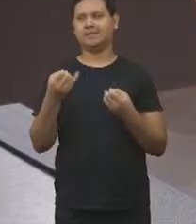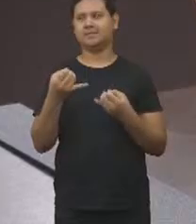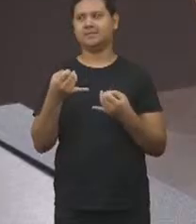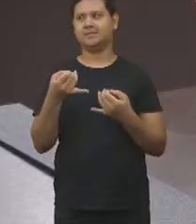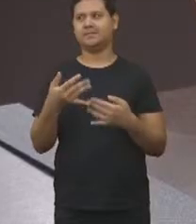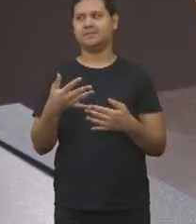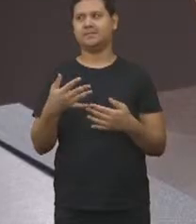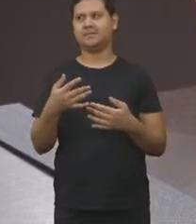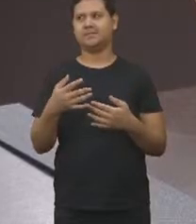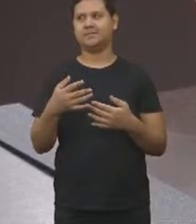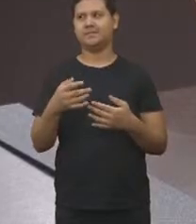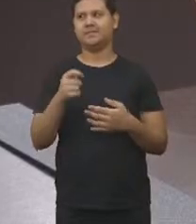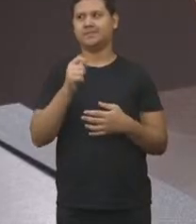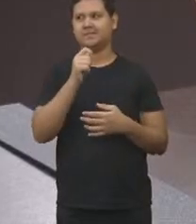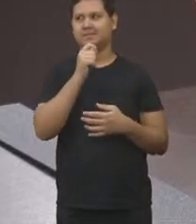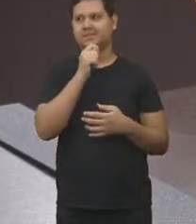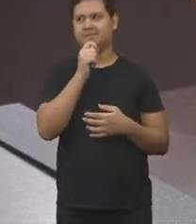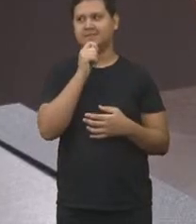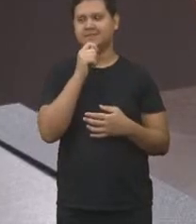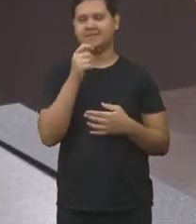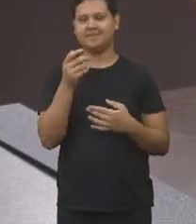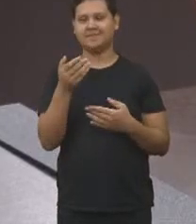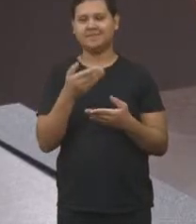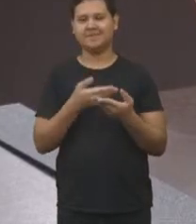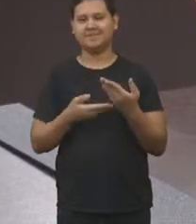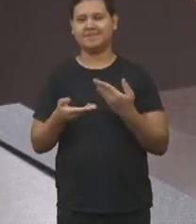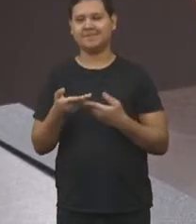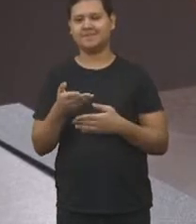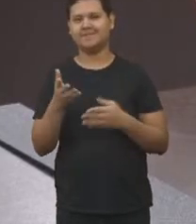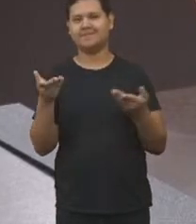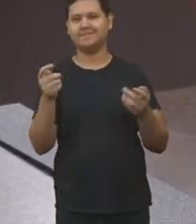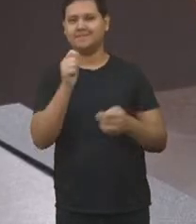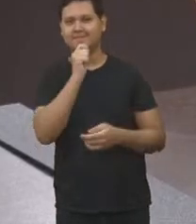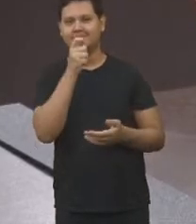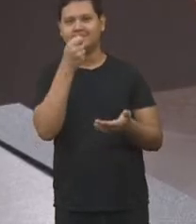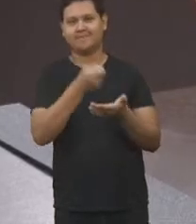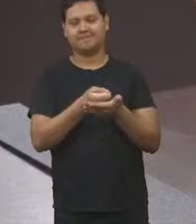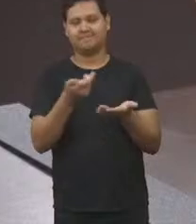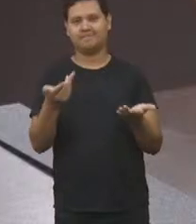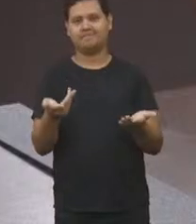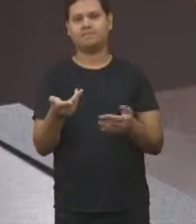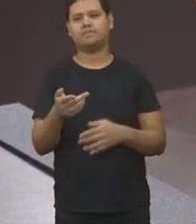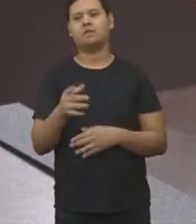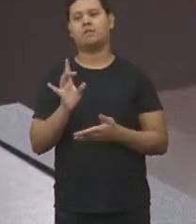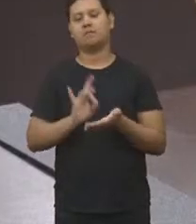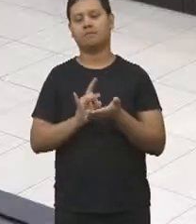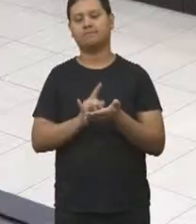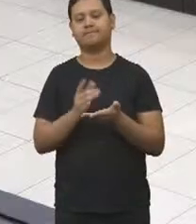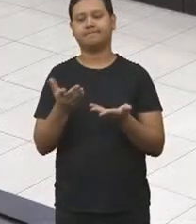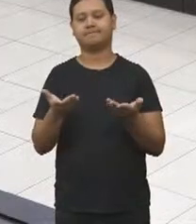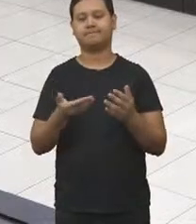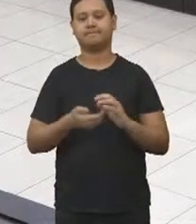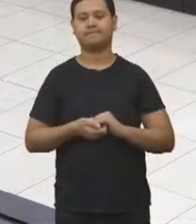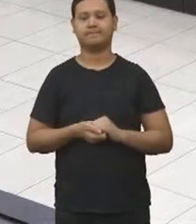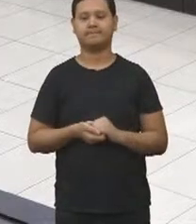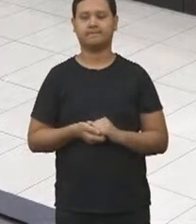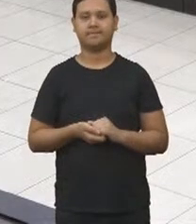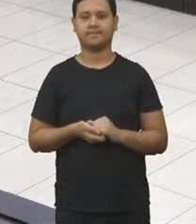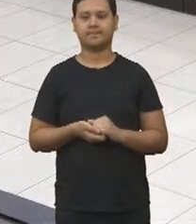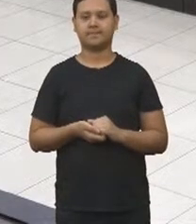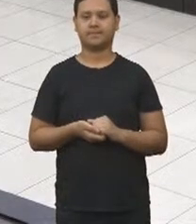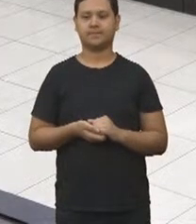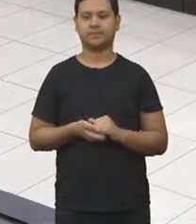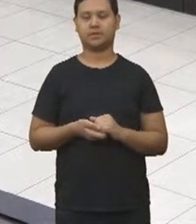cidade fica aquém do esperado, mas não está sendo pago, né? Então está provado aqui que de fato está tendo aí